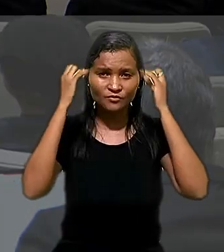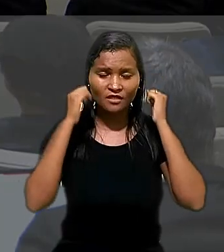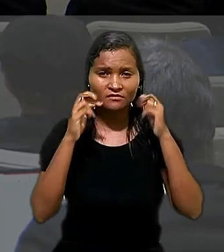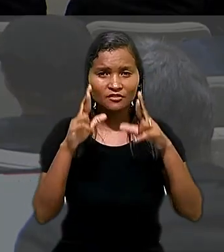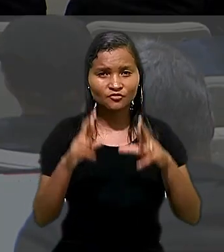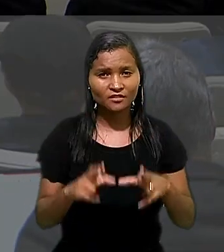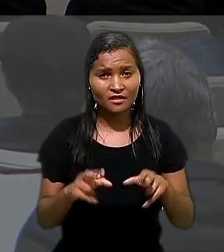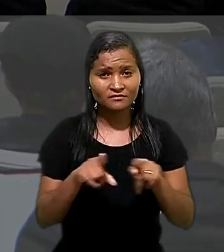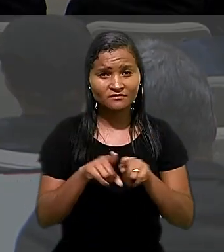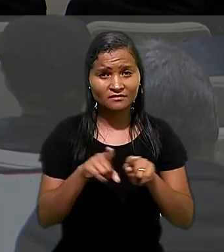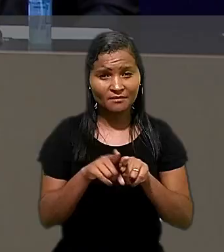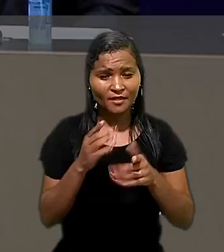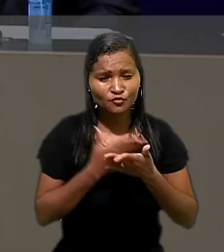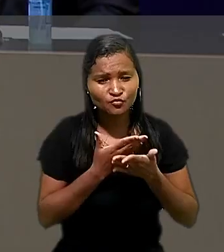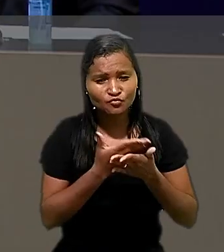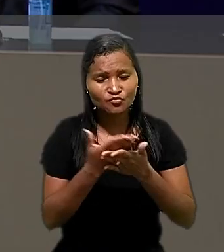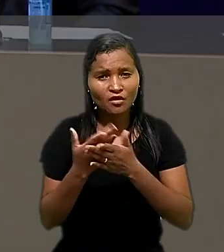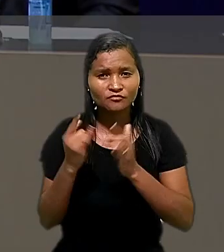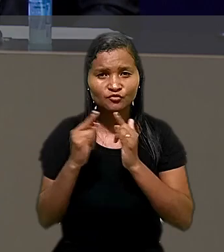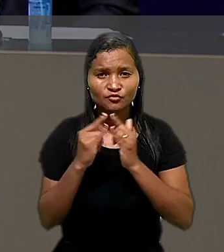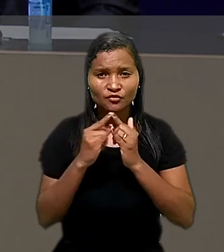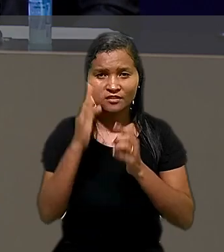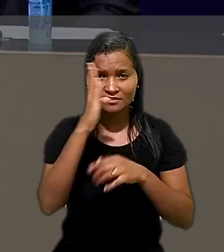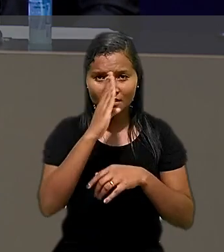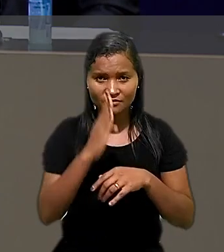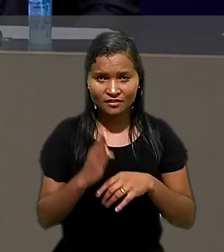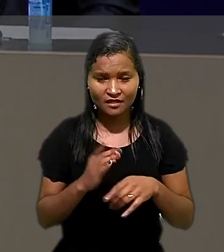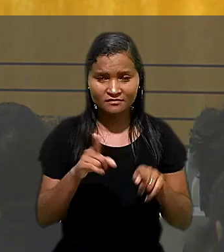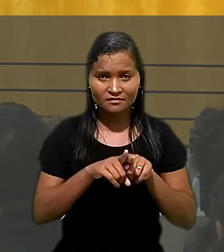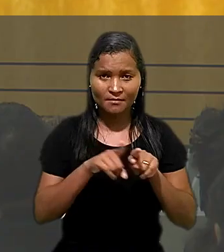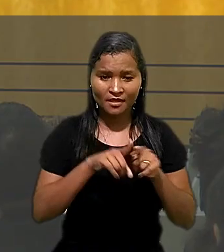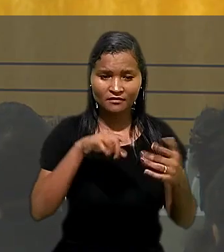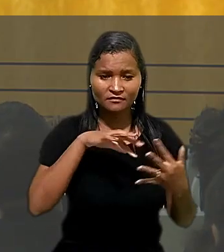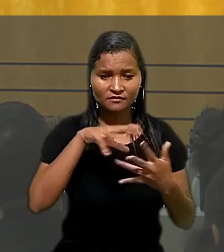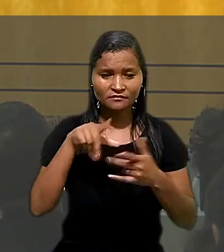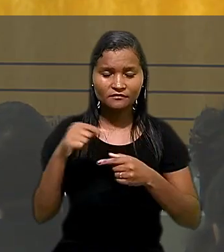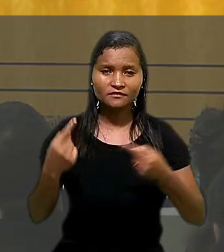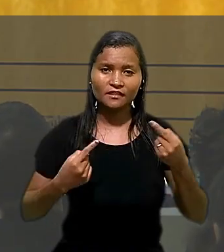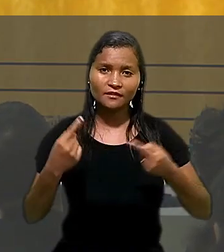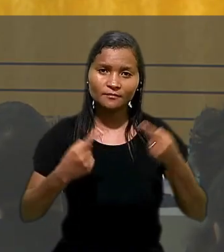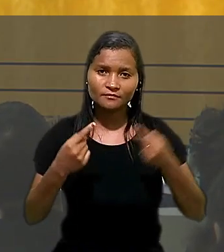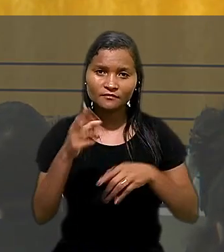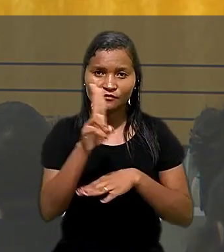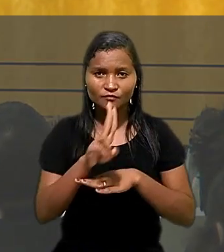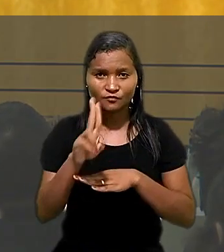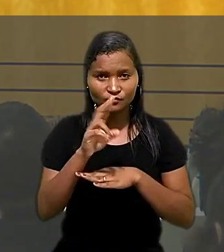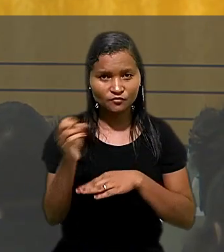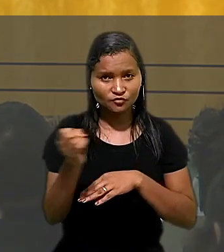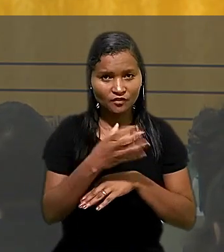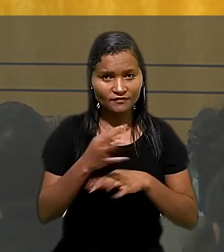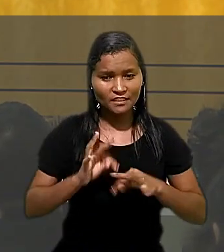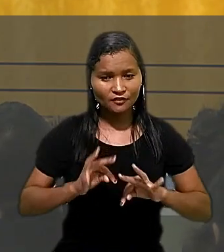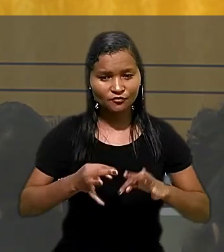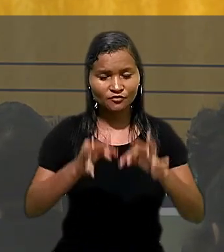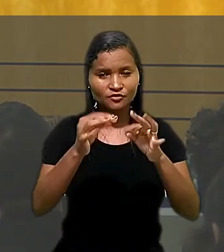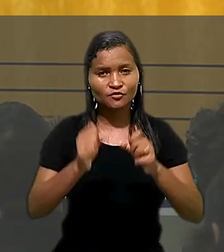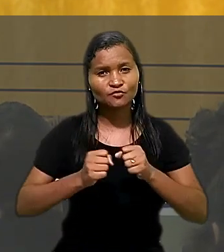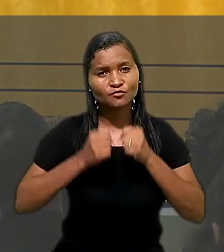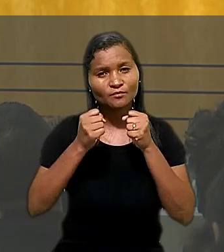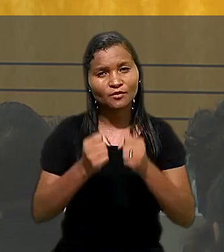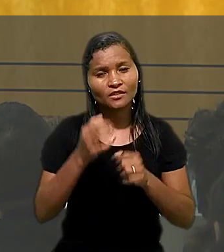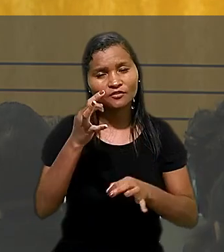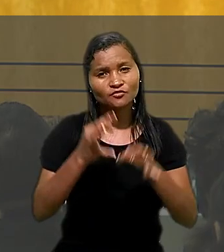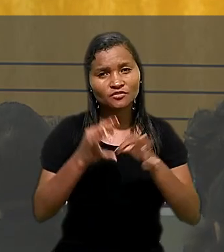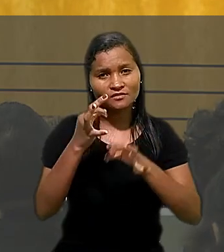de tribunais regionais e estudiosos de instituições nacionais e internacionais debateram o uso de novas tecnologias